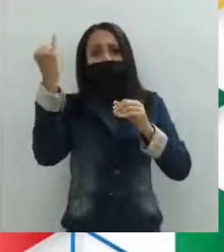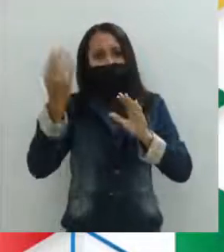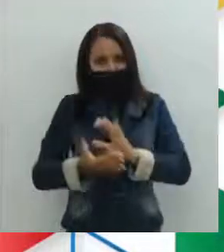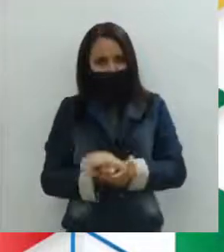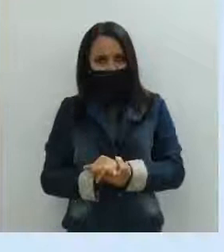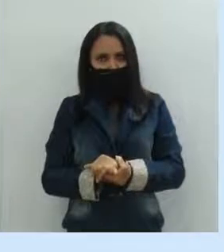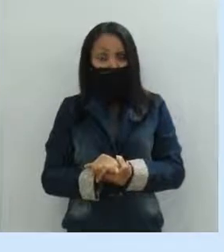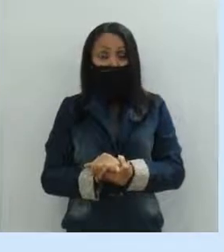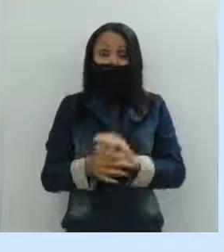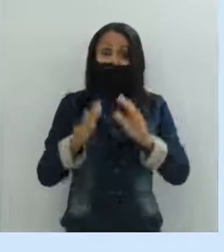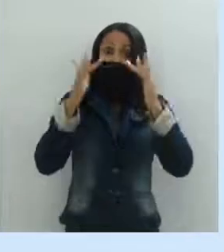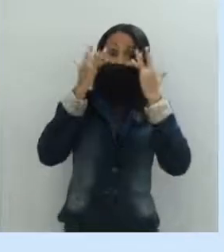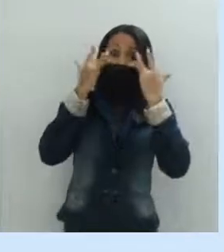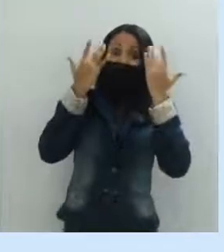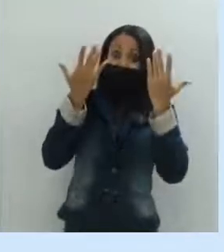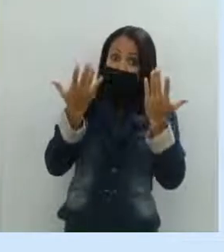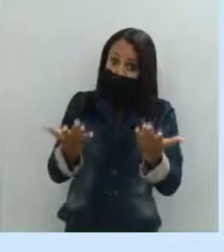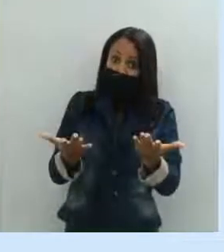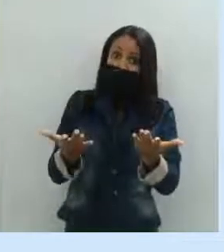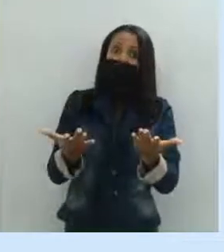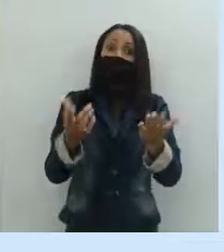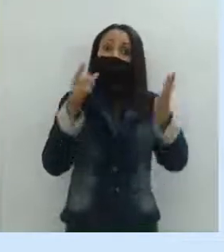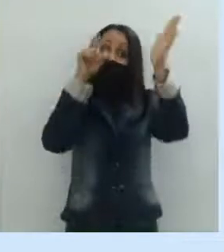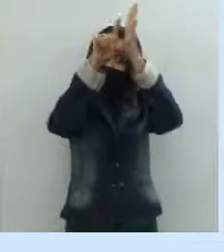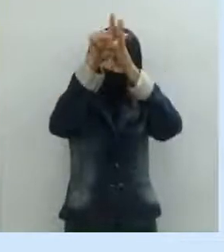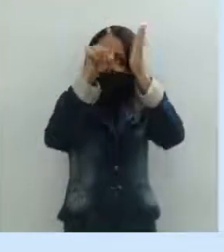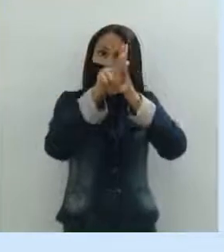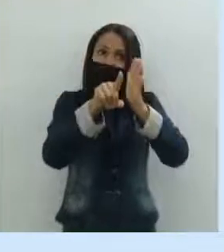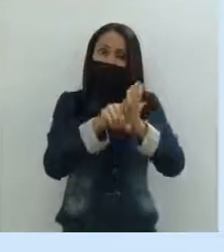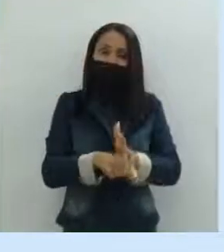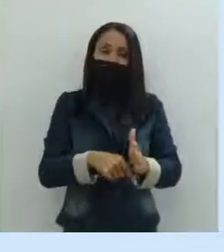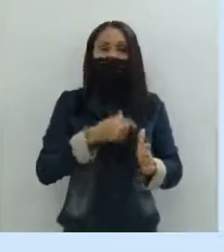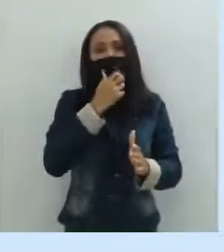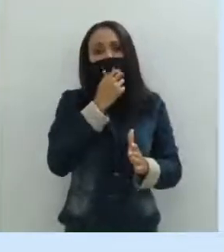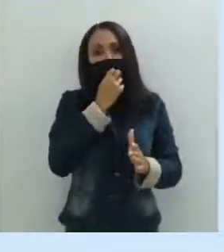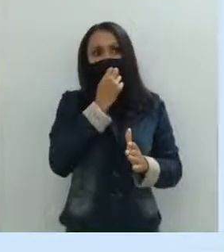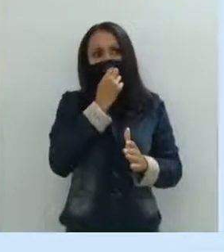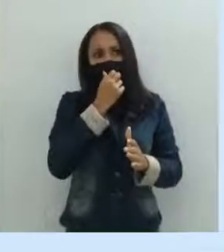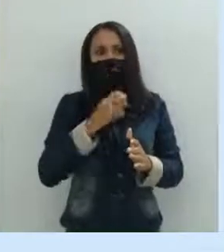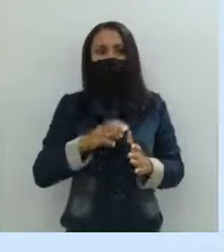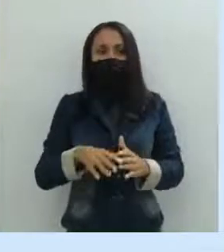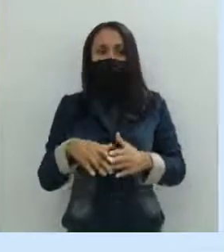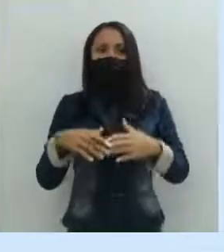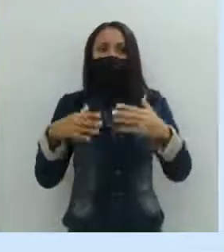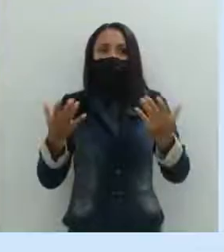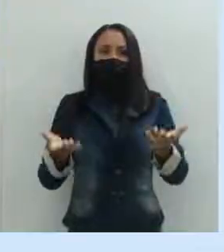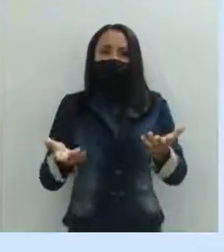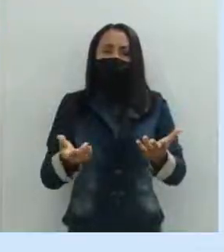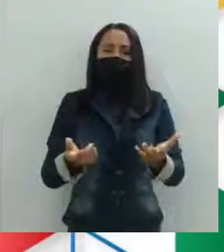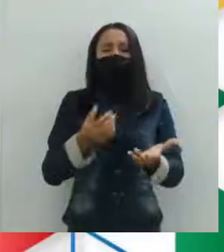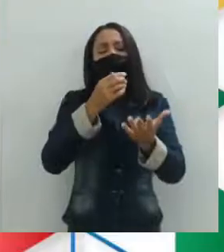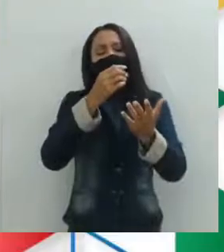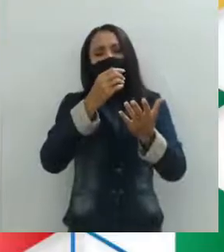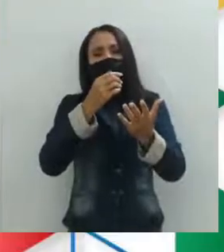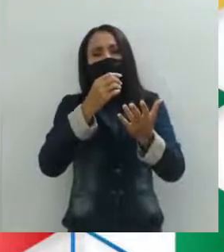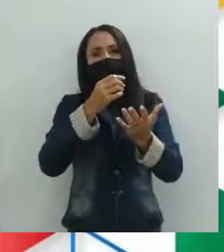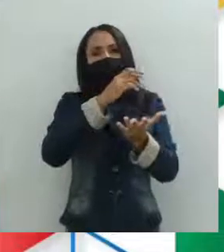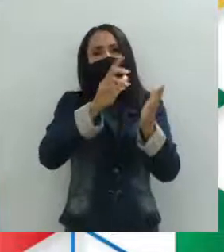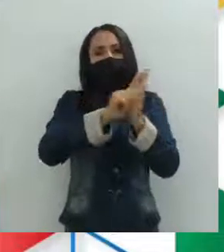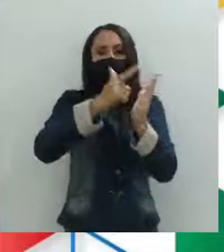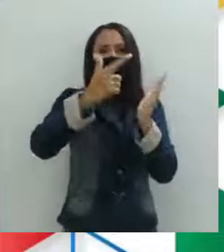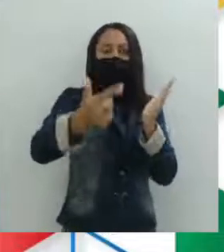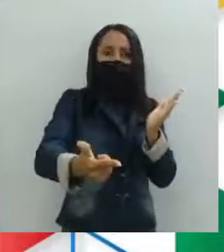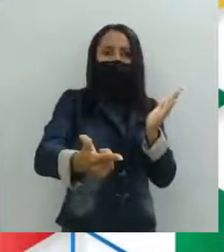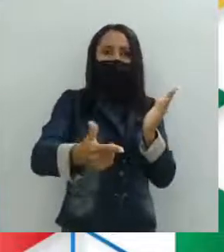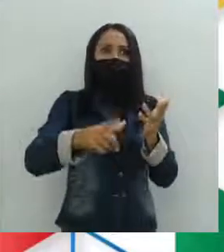Então, prestem bem atenção nessas perguntinhas. E vamos adiante. E há em todo jornal, em toda notícia, o